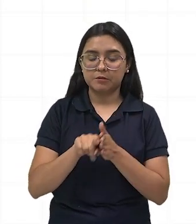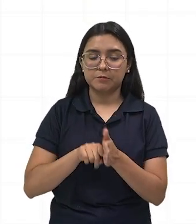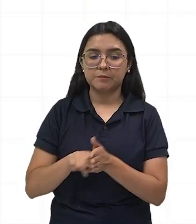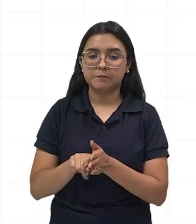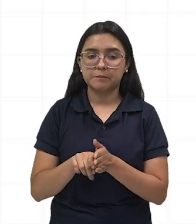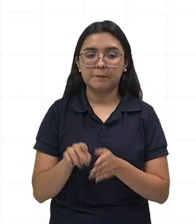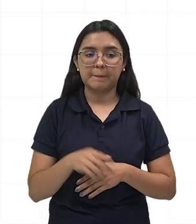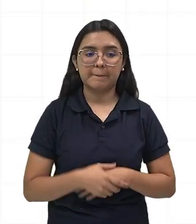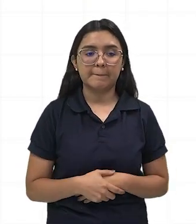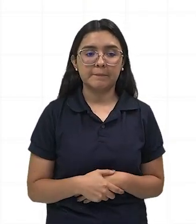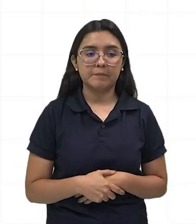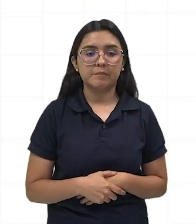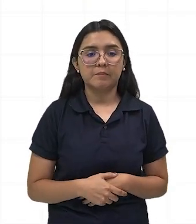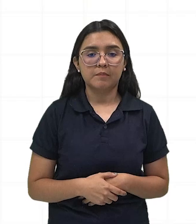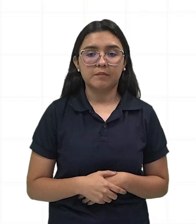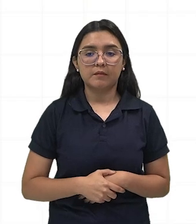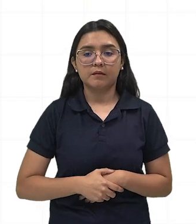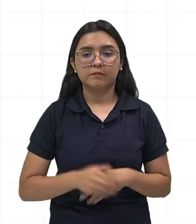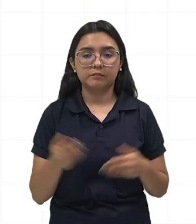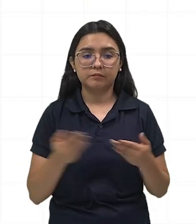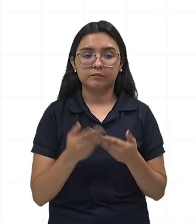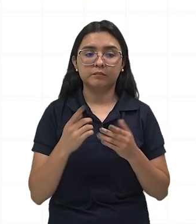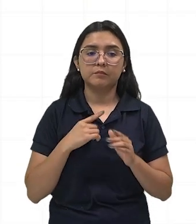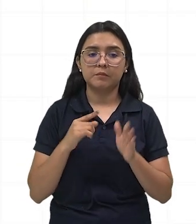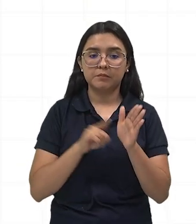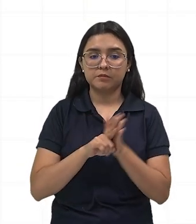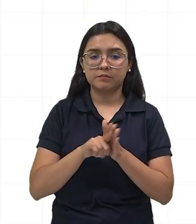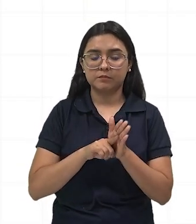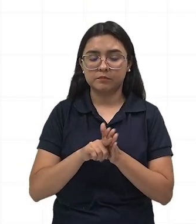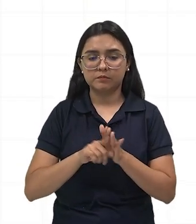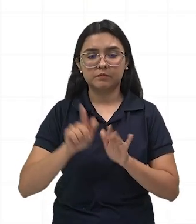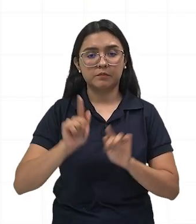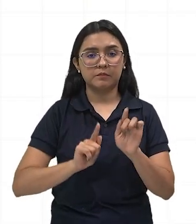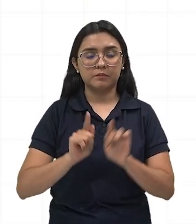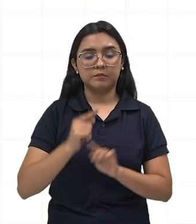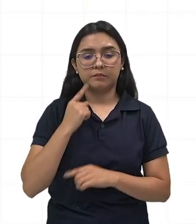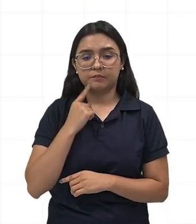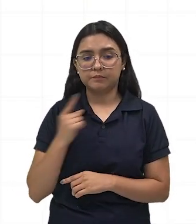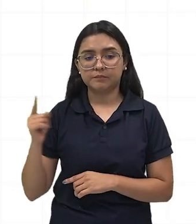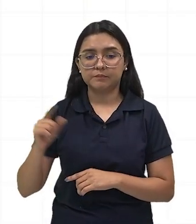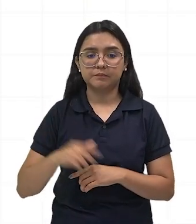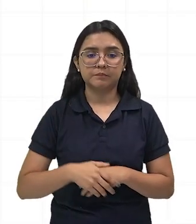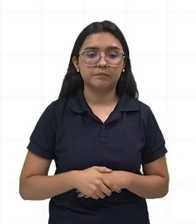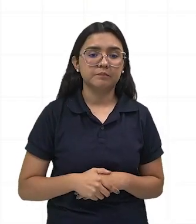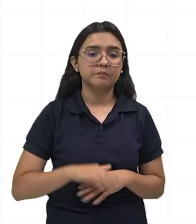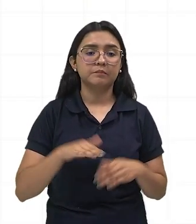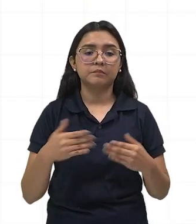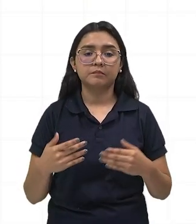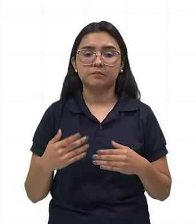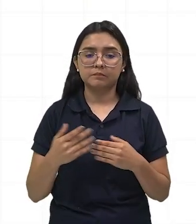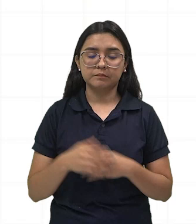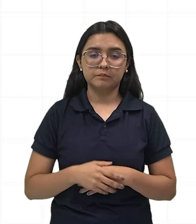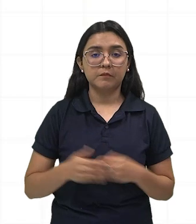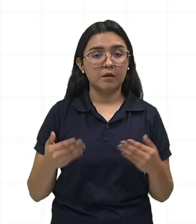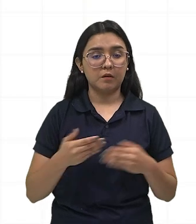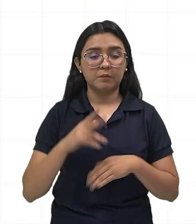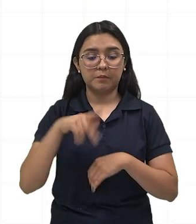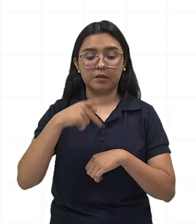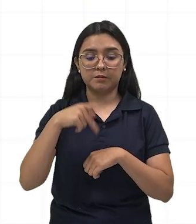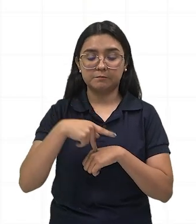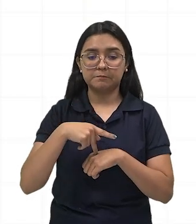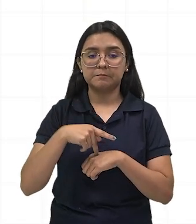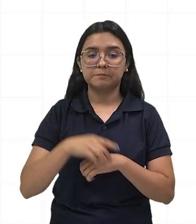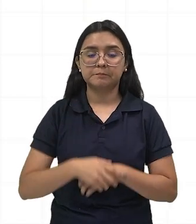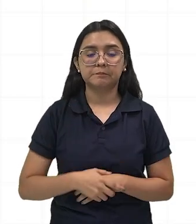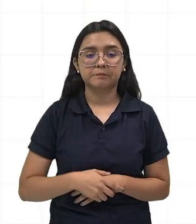Nós temos, então, aqui uma pesquisa censitária. Então, suponha que um país, nós vimos